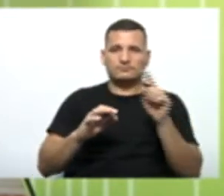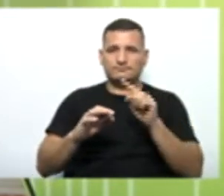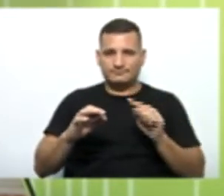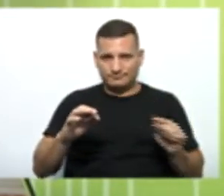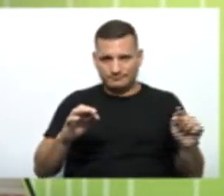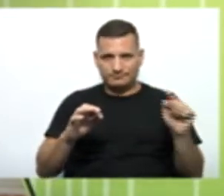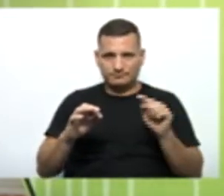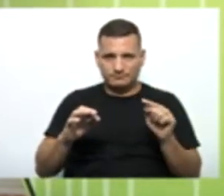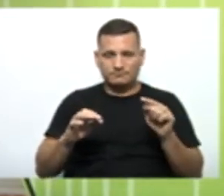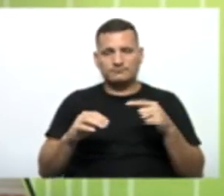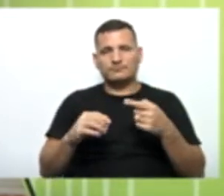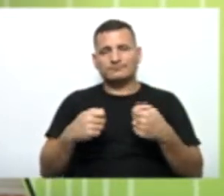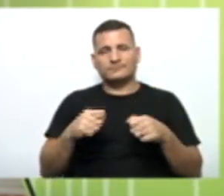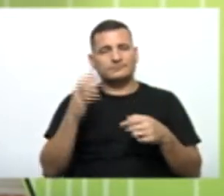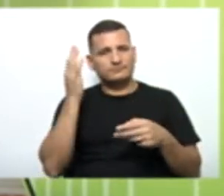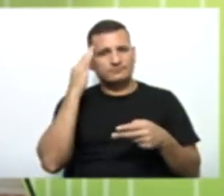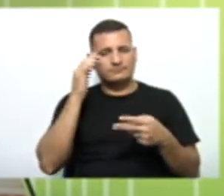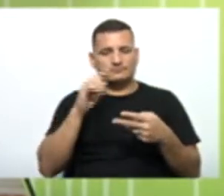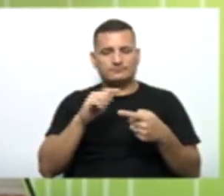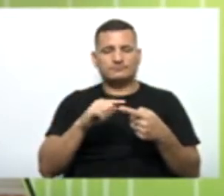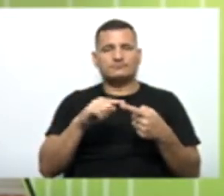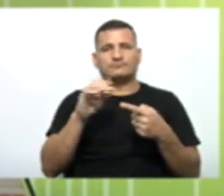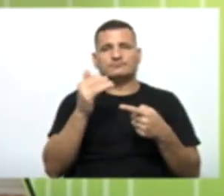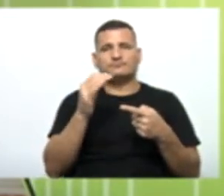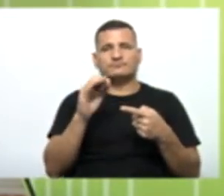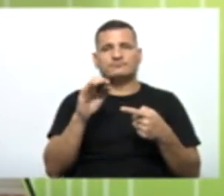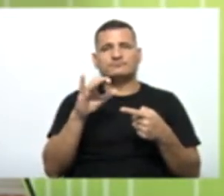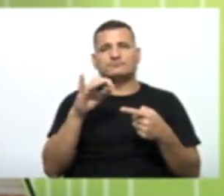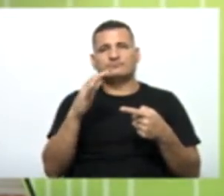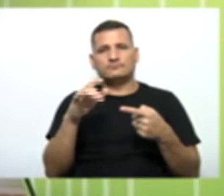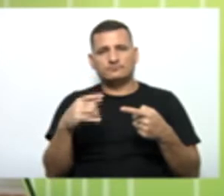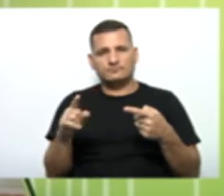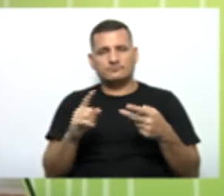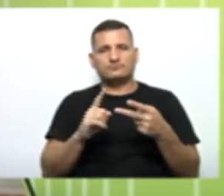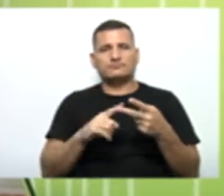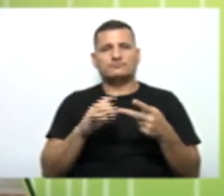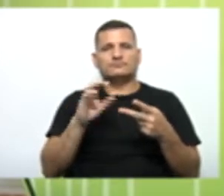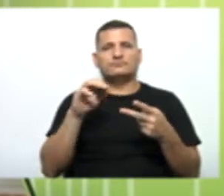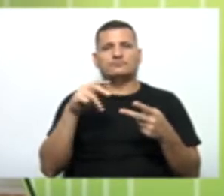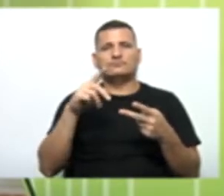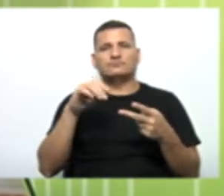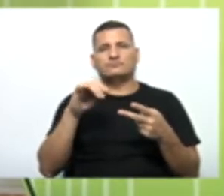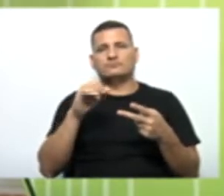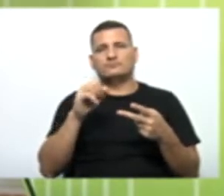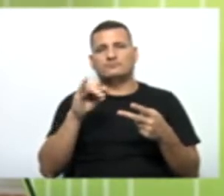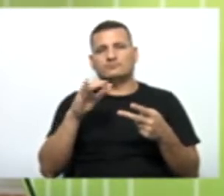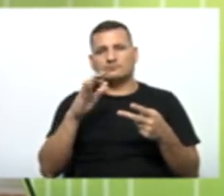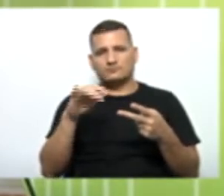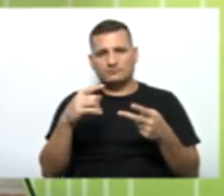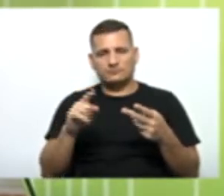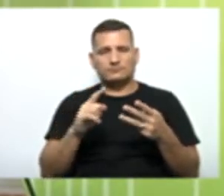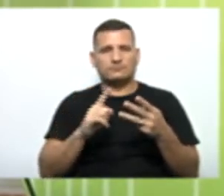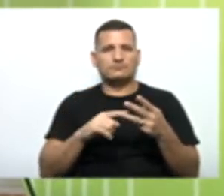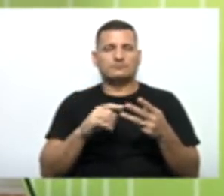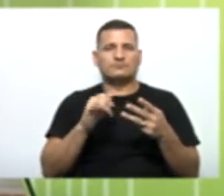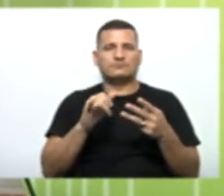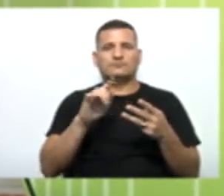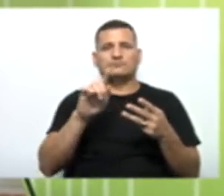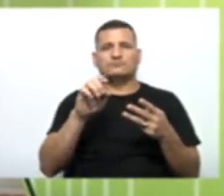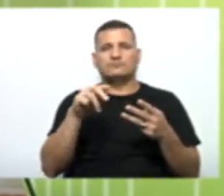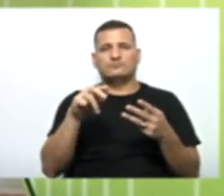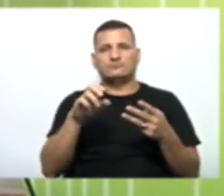Se é uma associação, se é uma agregação, se é uma composição, certo? Se é uma